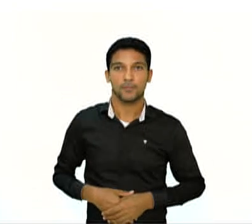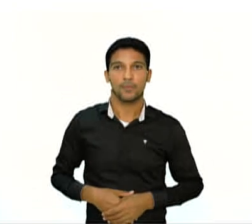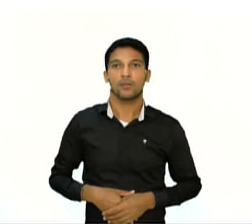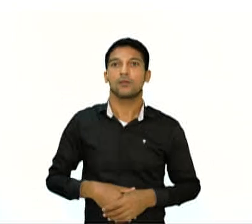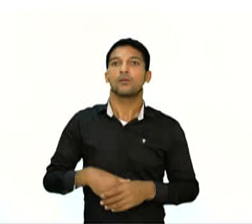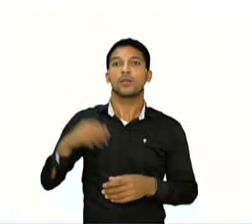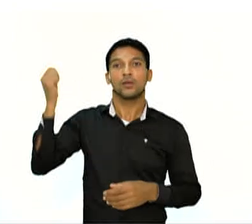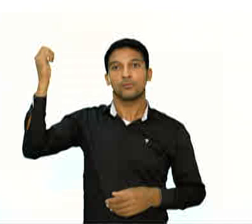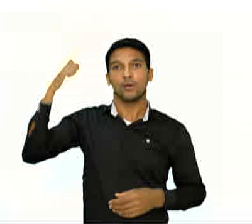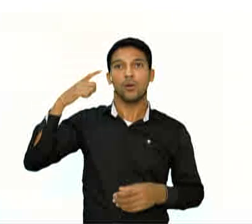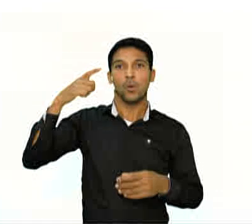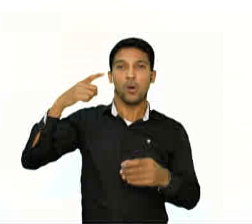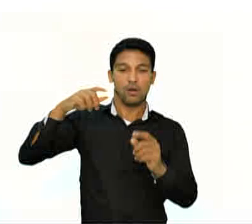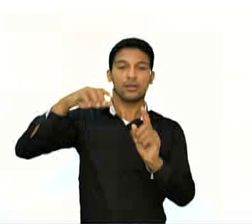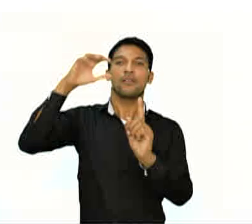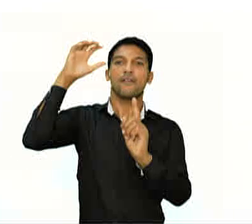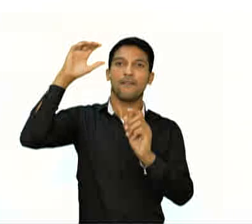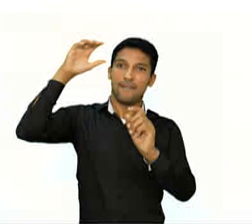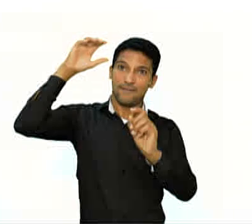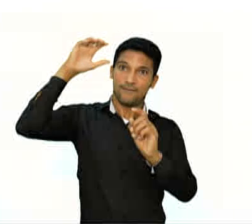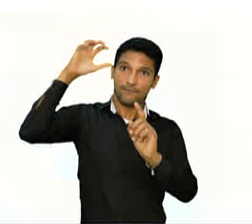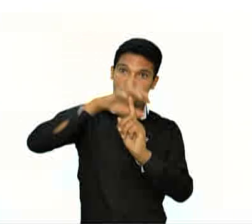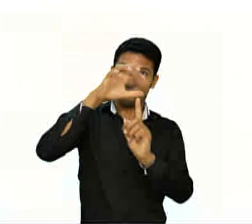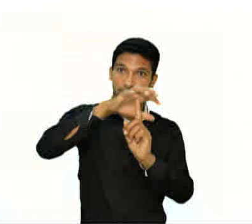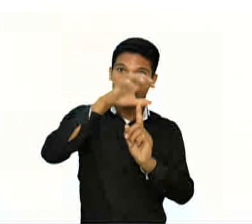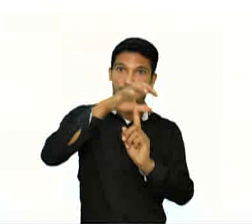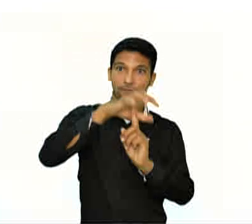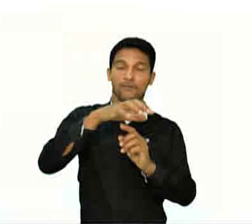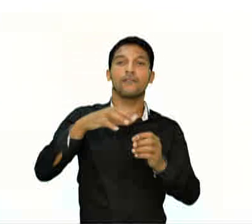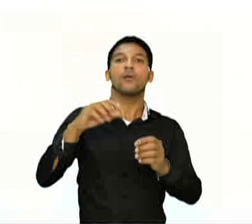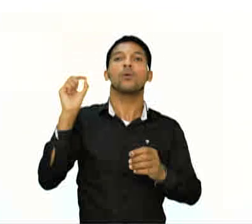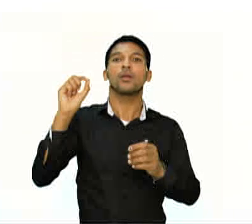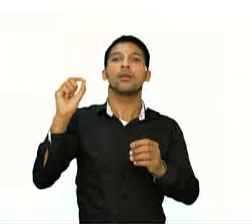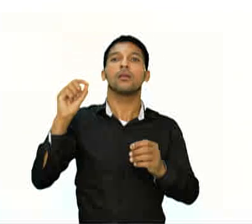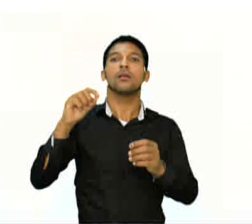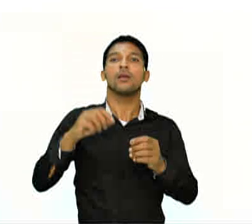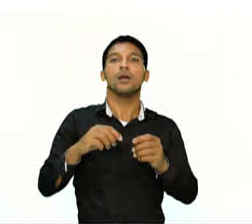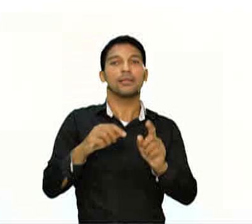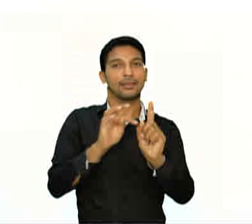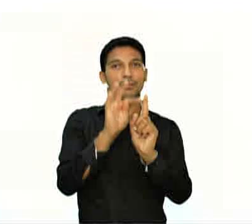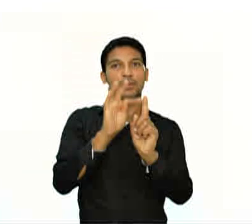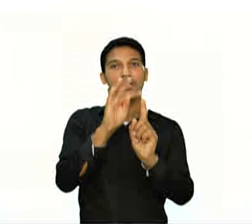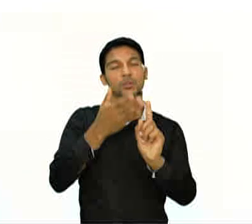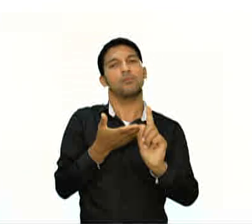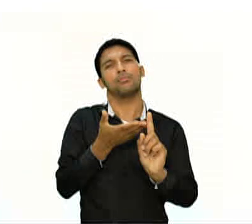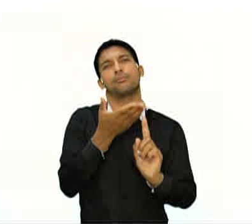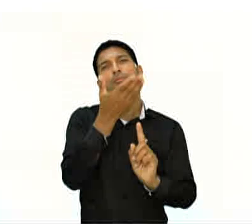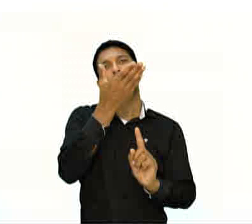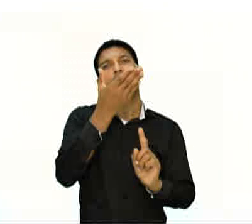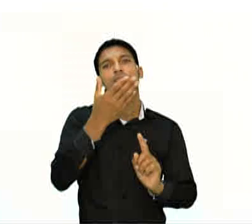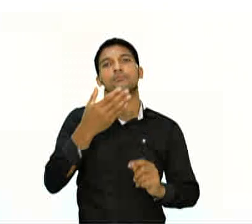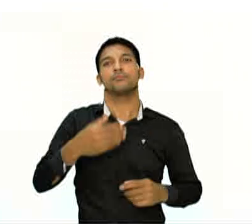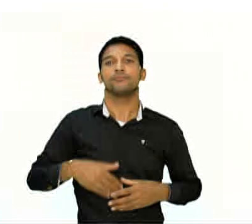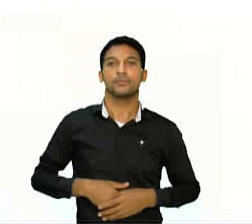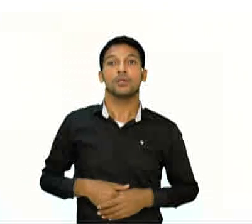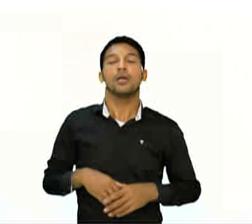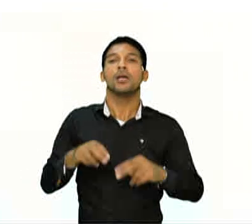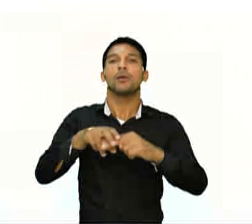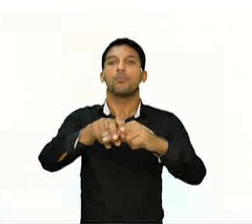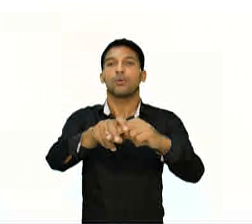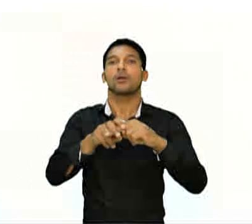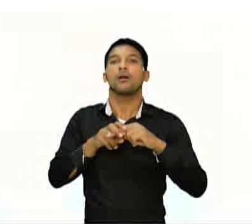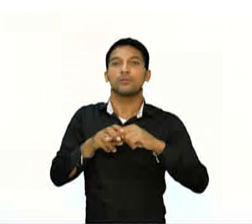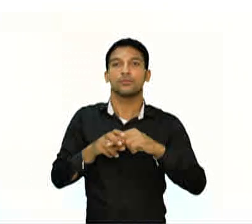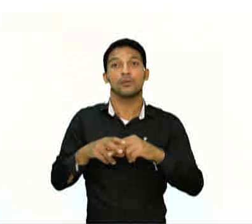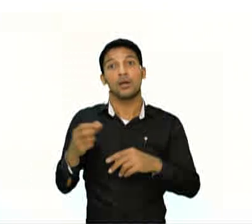da temperatura da Terra. Letra B. Existem pesquisadores que discordam da teoria de que estamos vivendo uma mudança climática em virtude